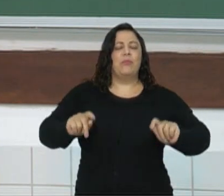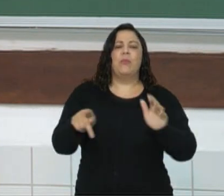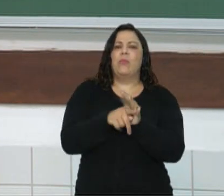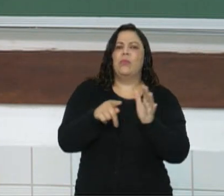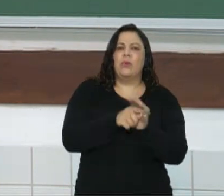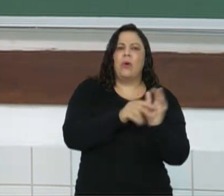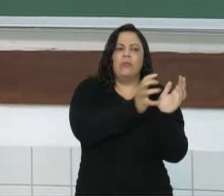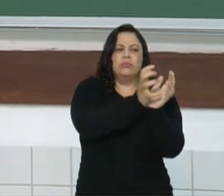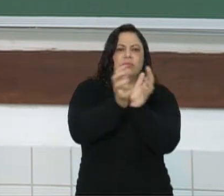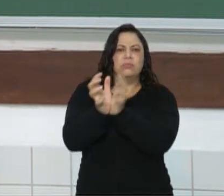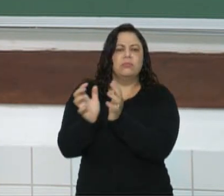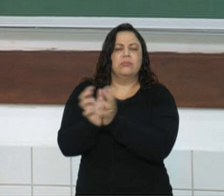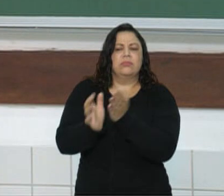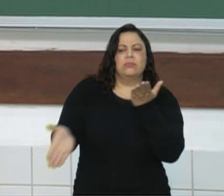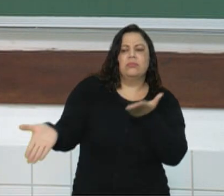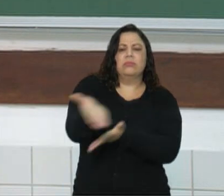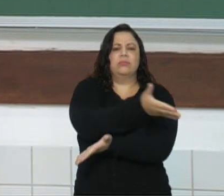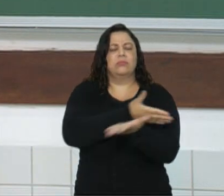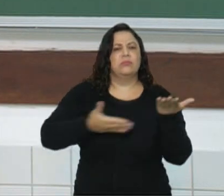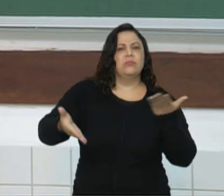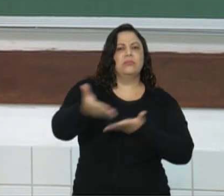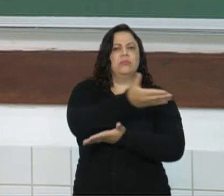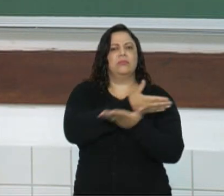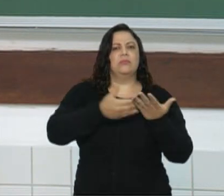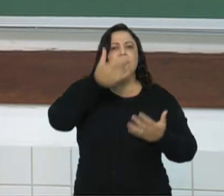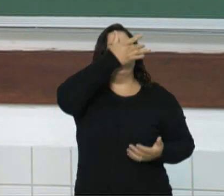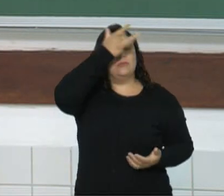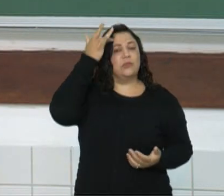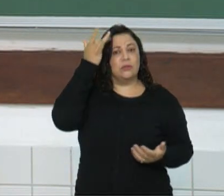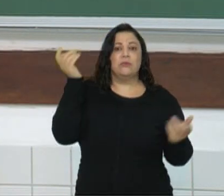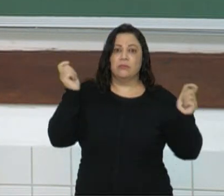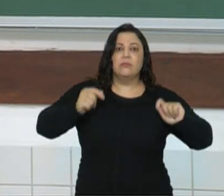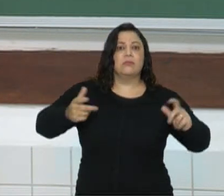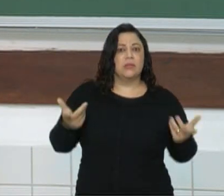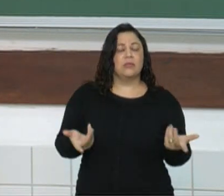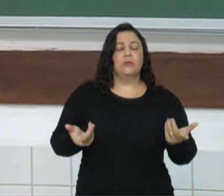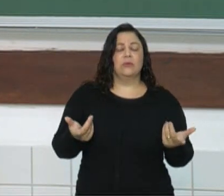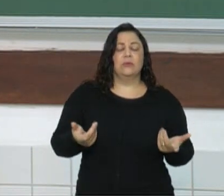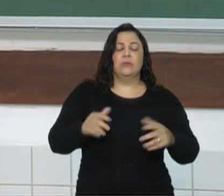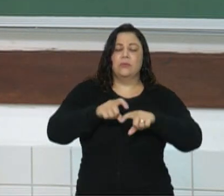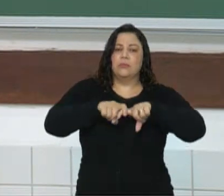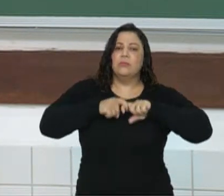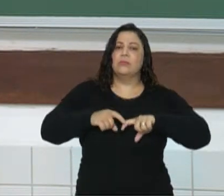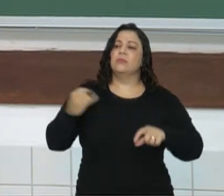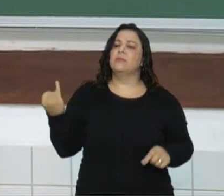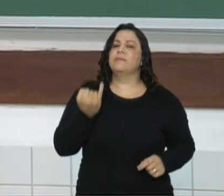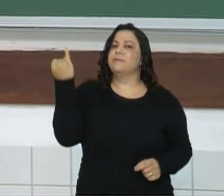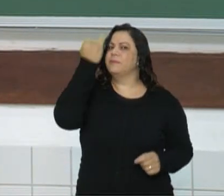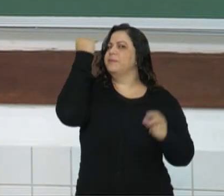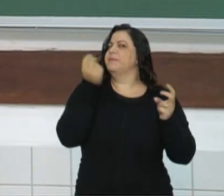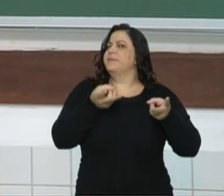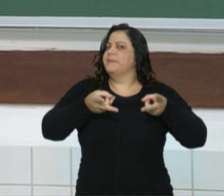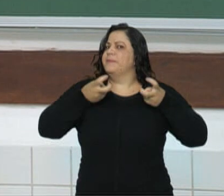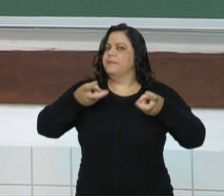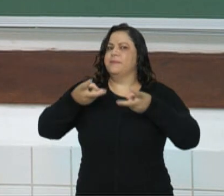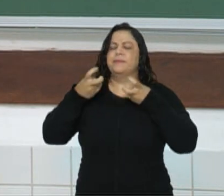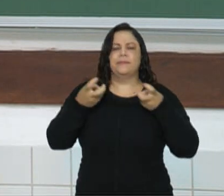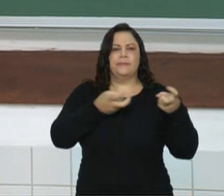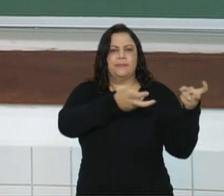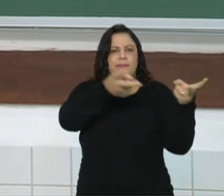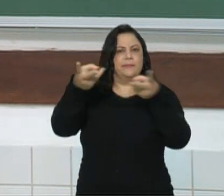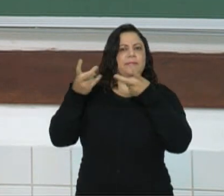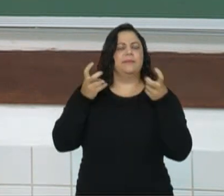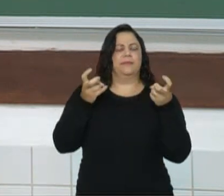em comunidade, no convívio com essas pessoas. Então, por isso que é tão importante perceber-se dentro de uma